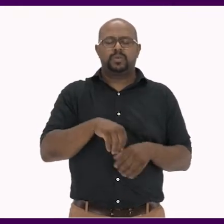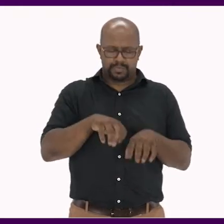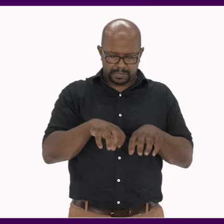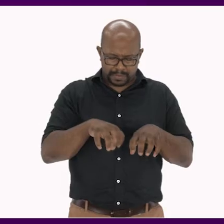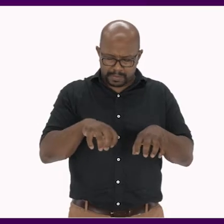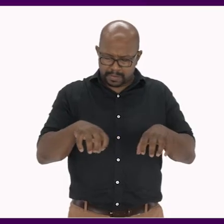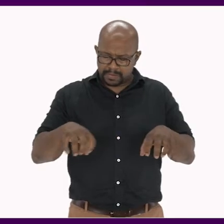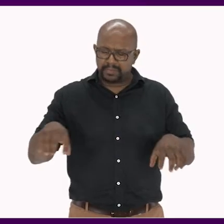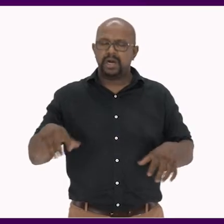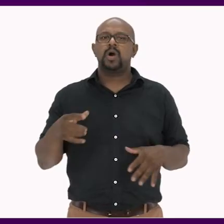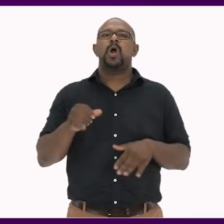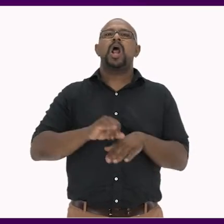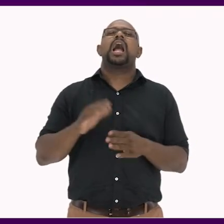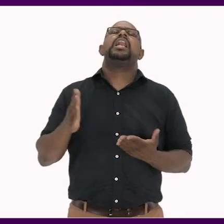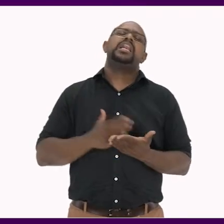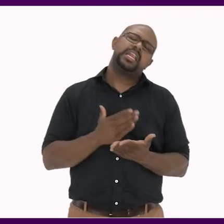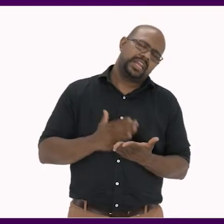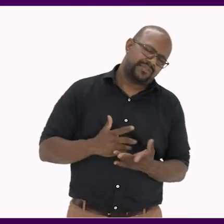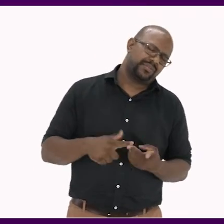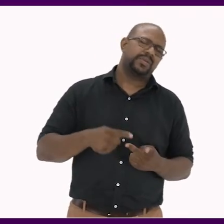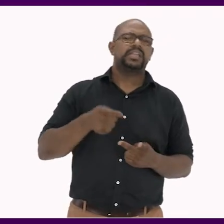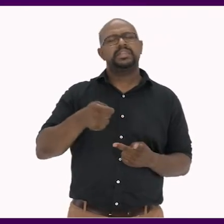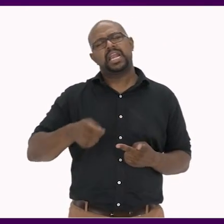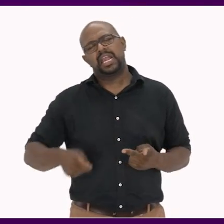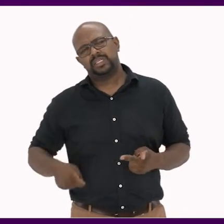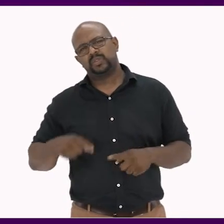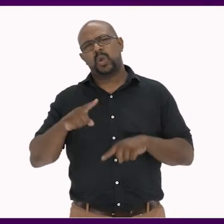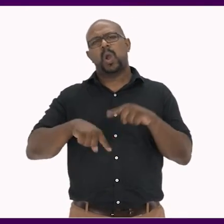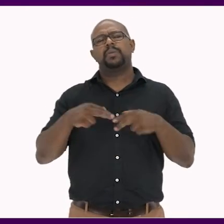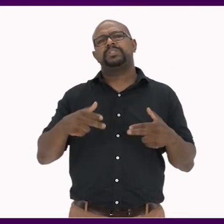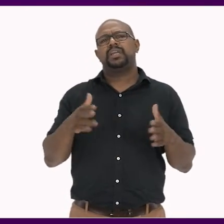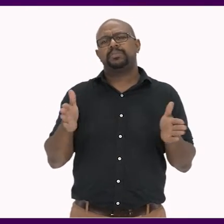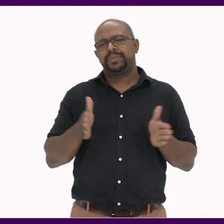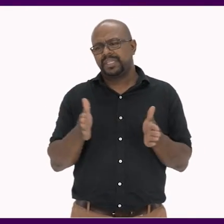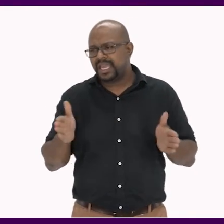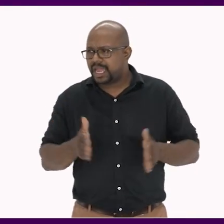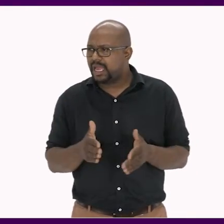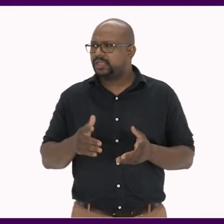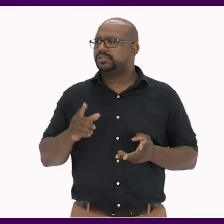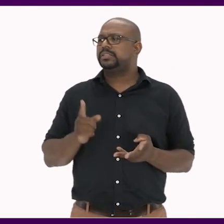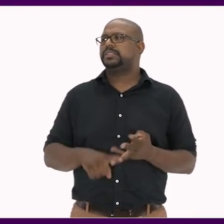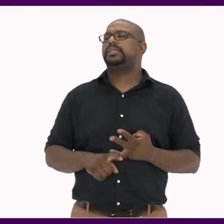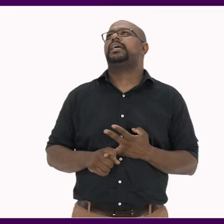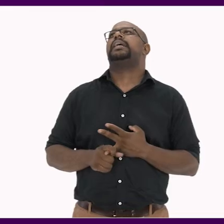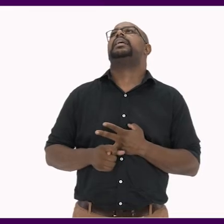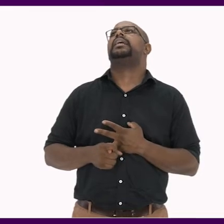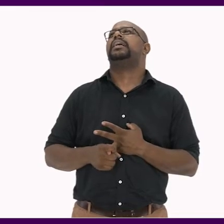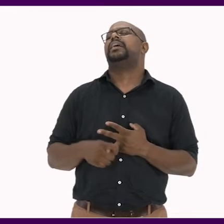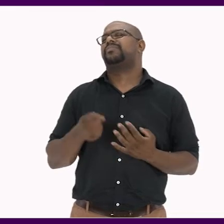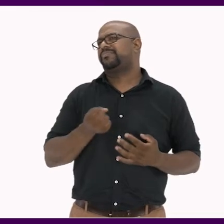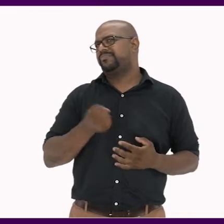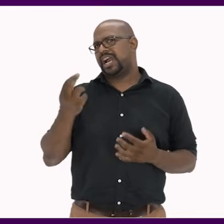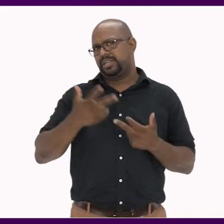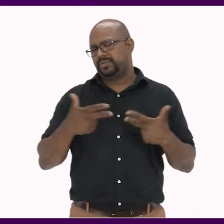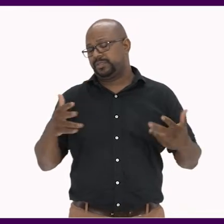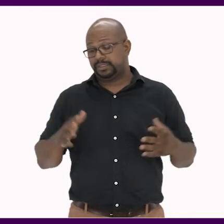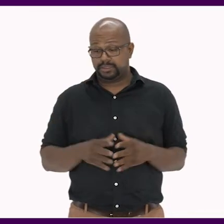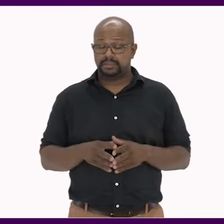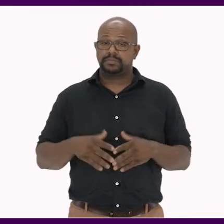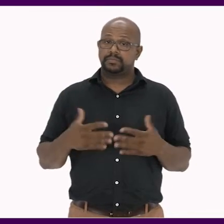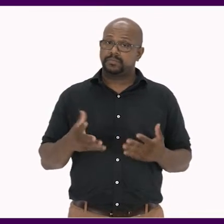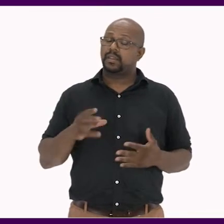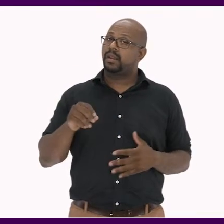É lá que a gente geralmente bota livros, textos, objetos pequenos, né? Assim, várias coisas.